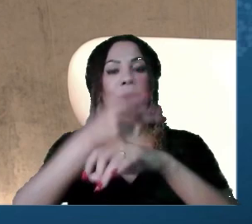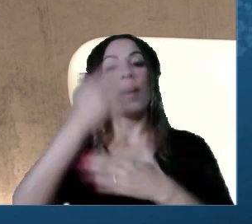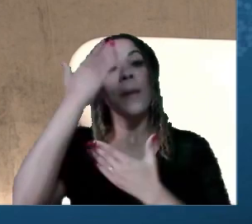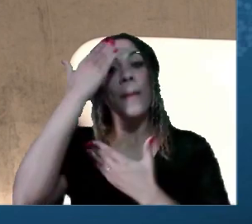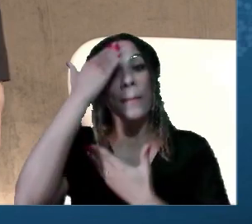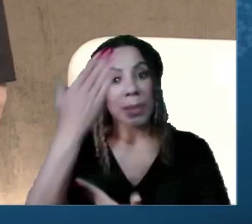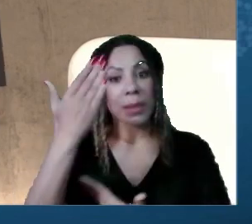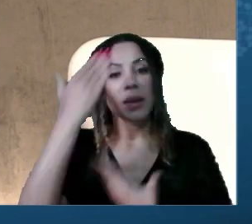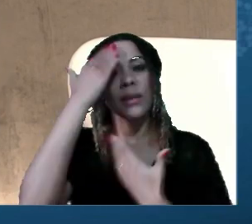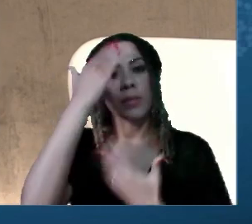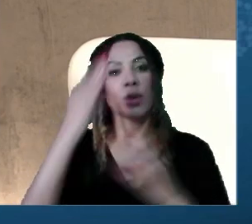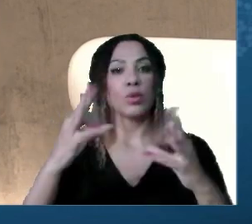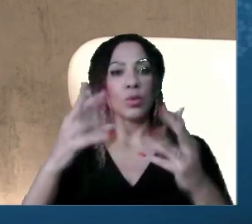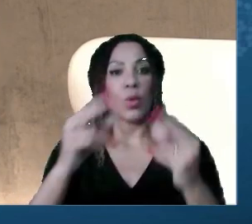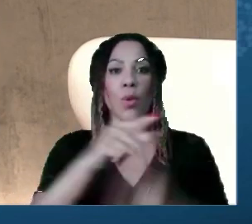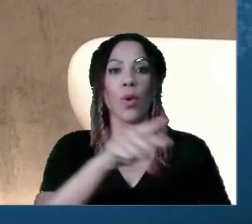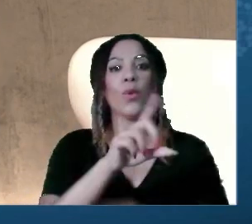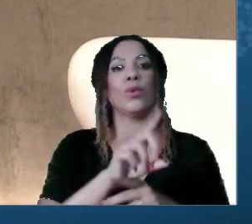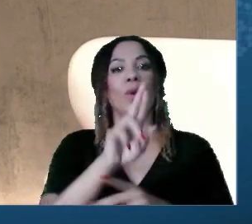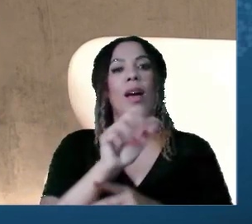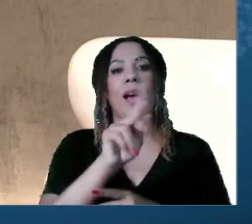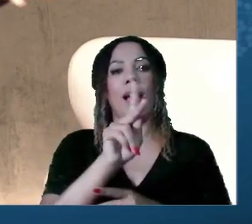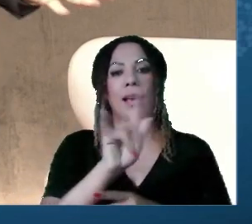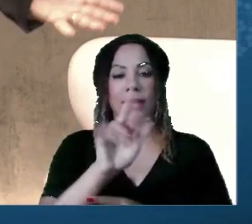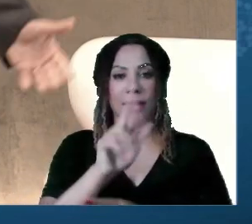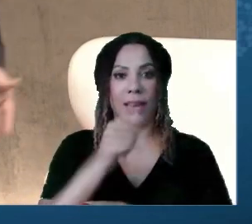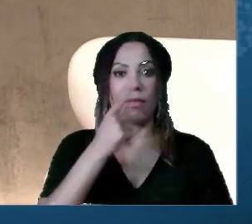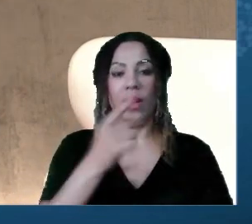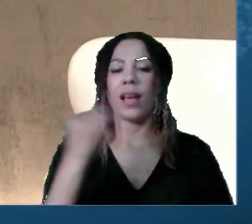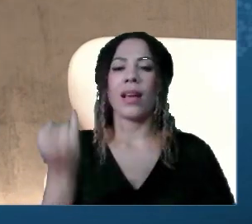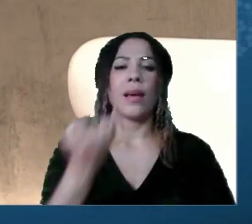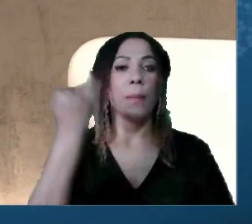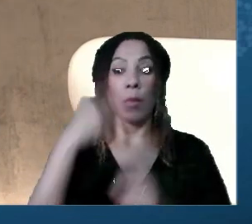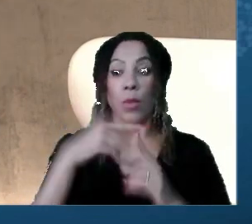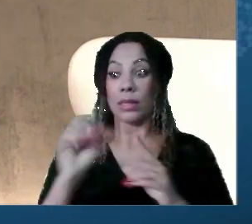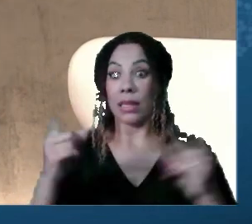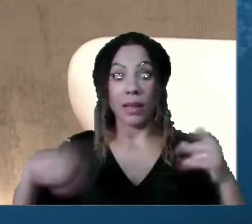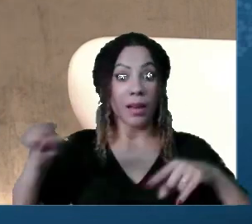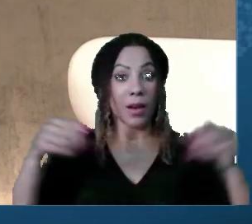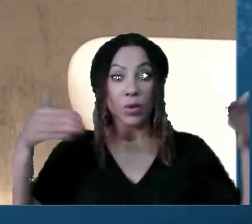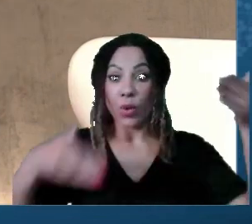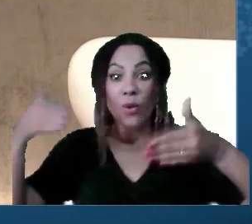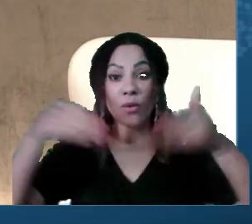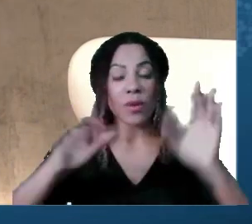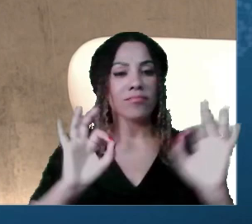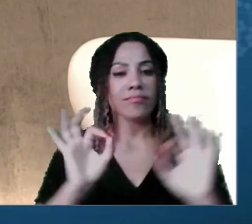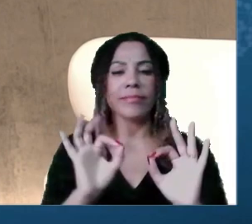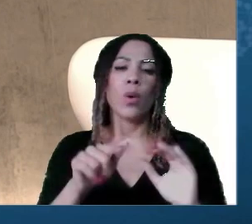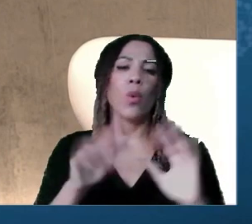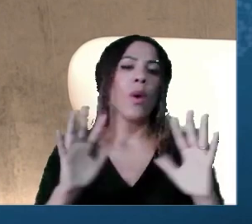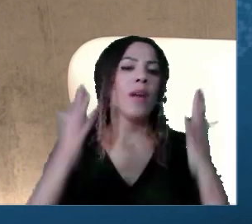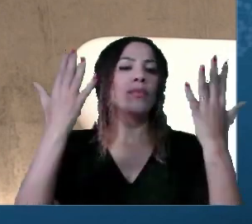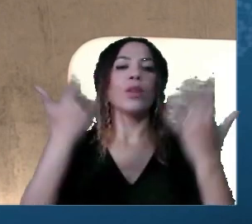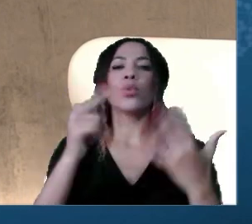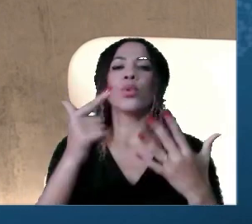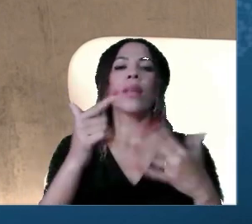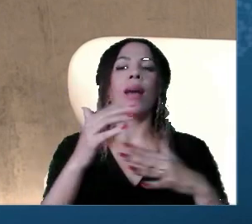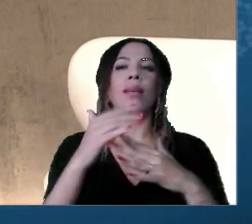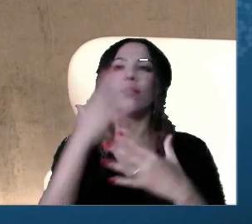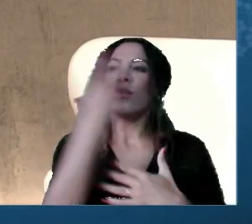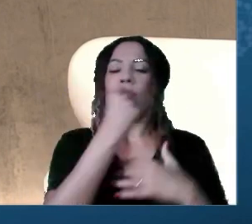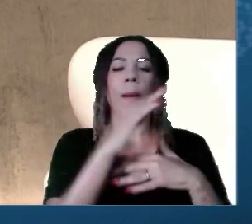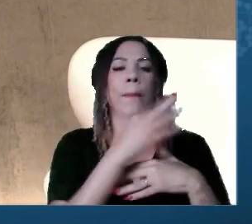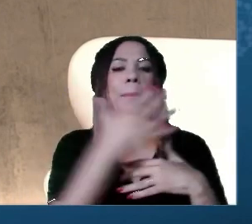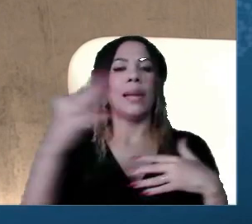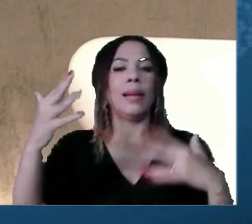todos, como a doutora Kira falou, né? Importante, sem participação o evento não tem o brilho, não teria o brilho, né, que teve,